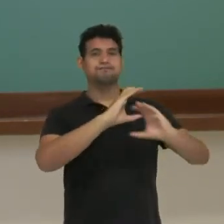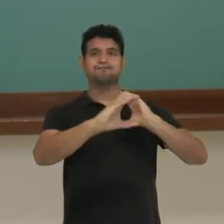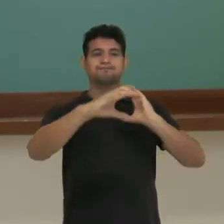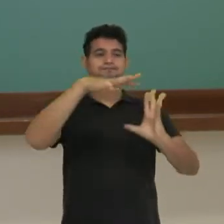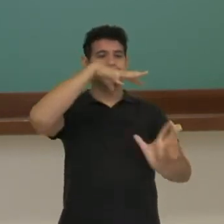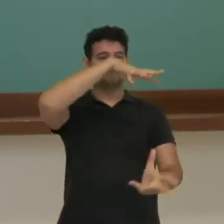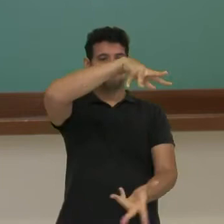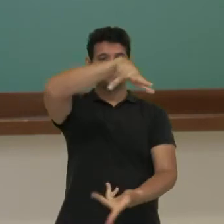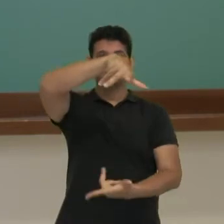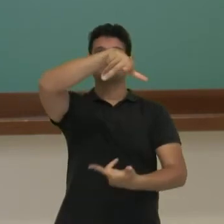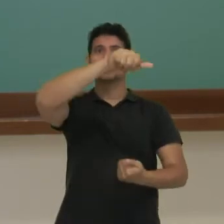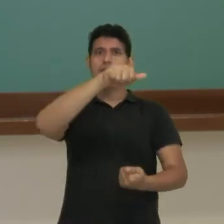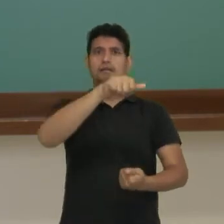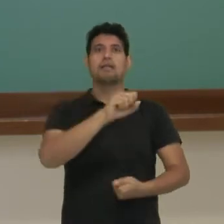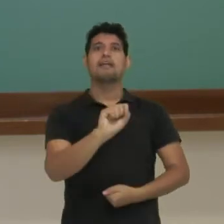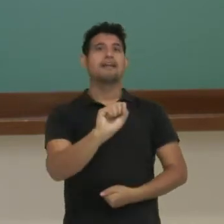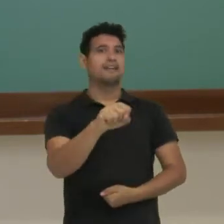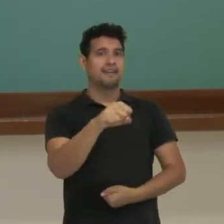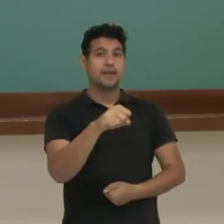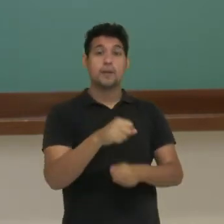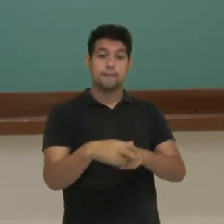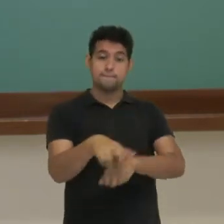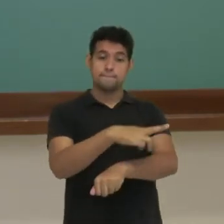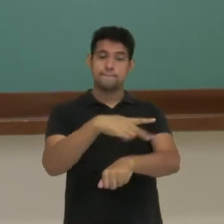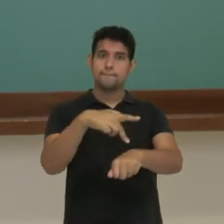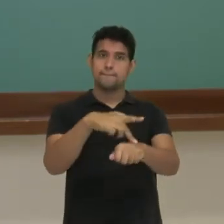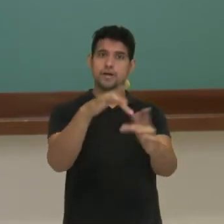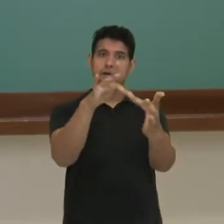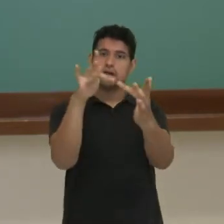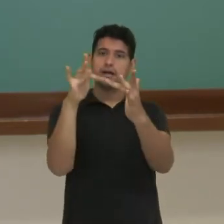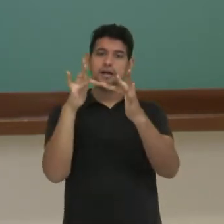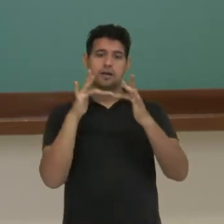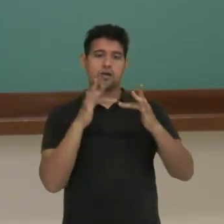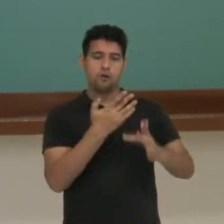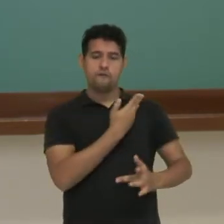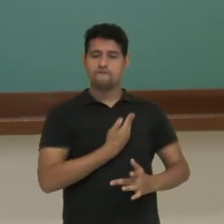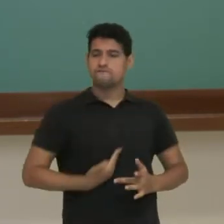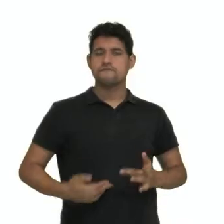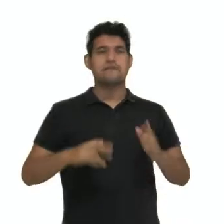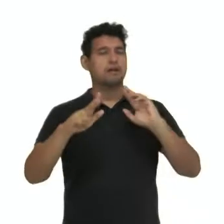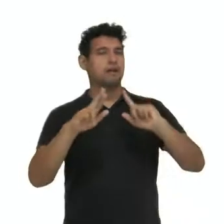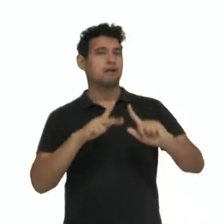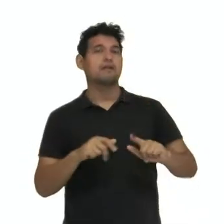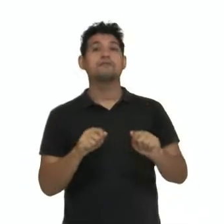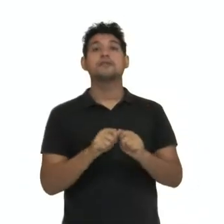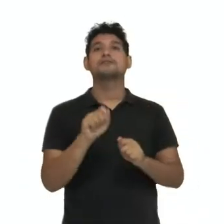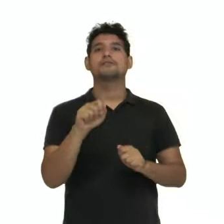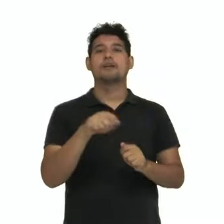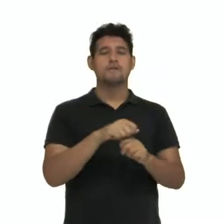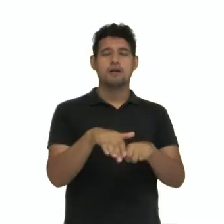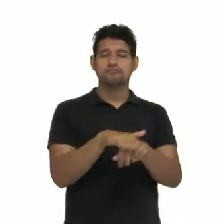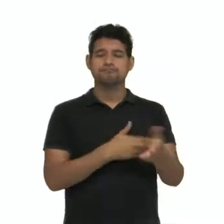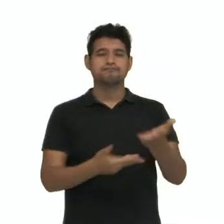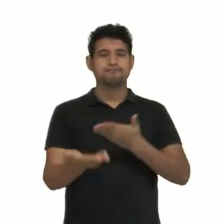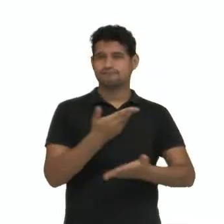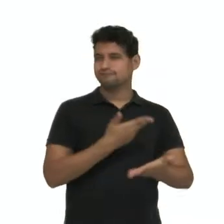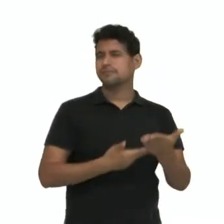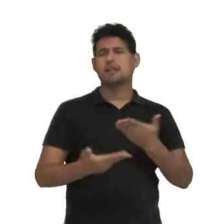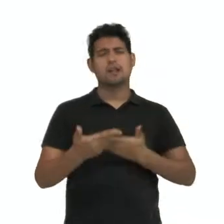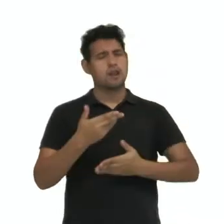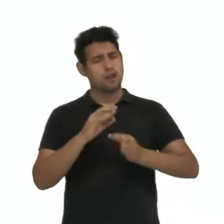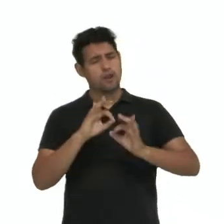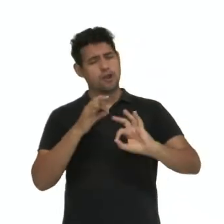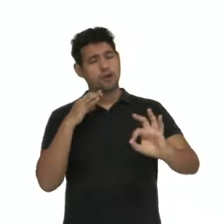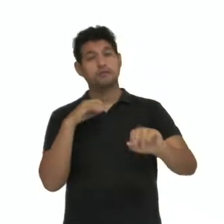uma inter-relação entre os países, entre os governos, onde se estabelece uma conversação longínqua